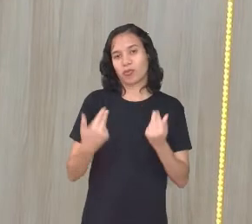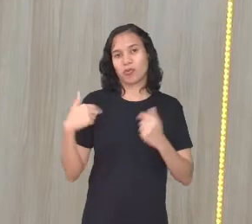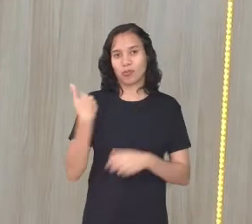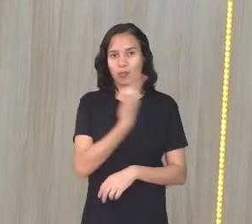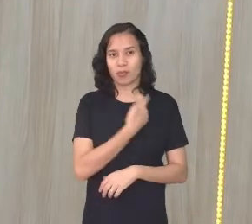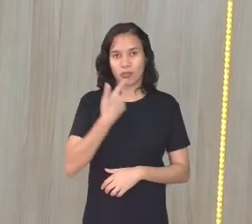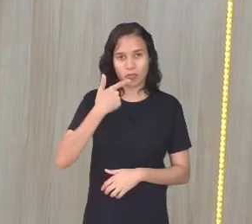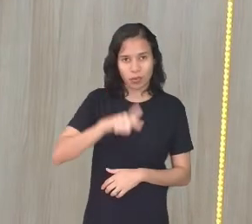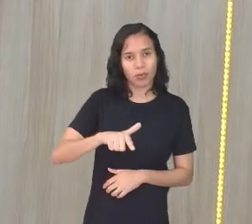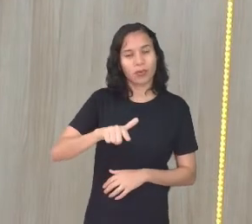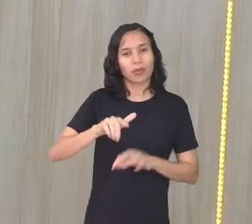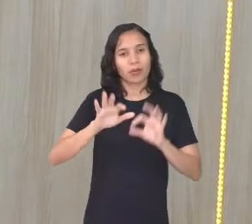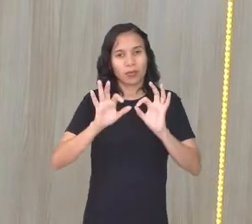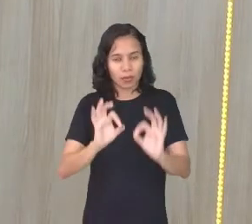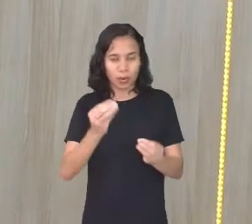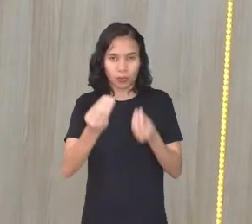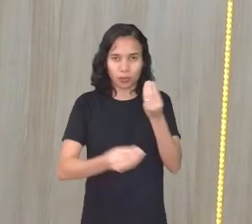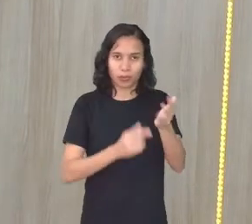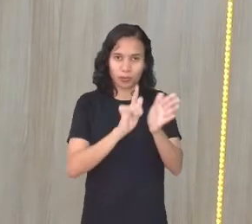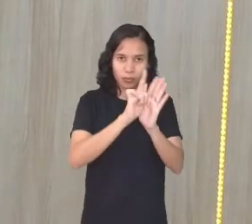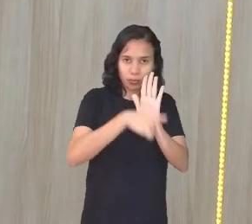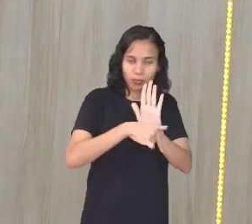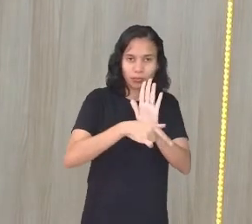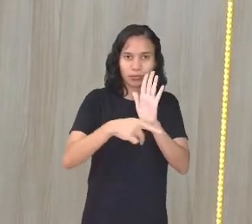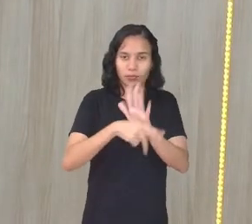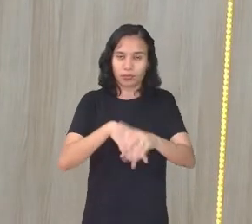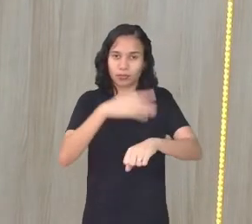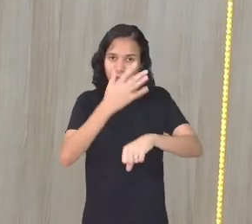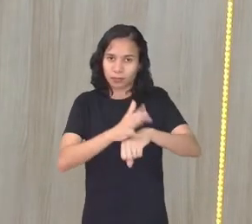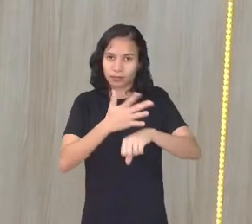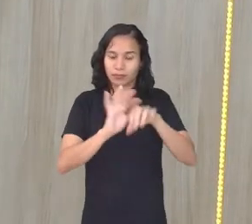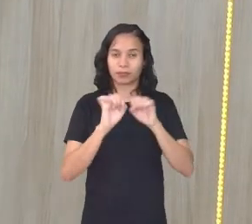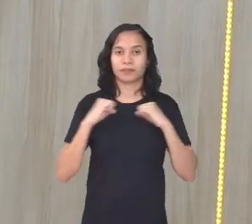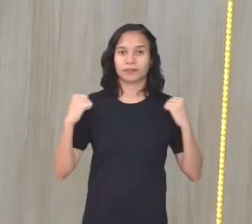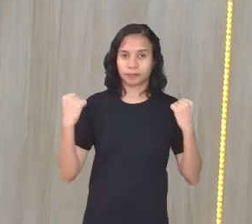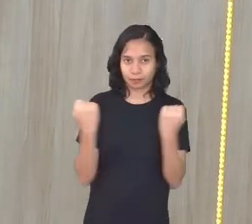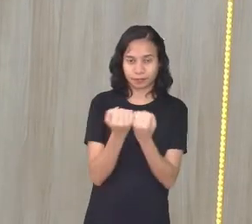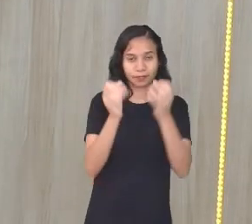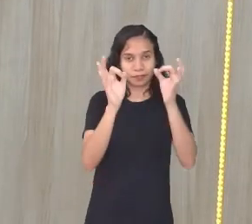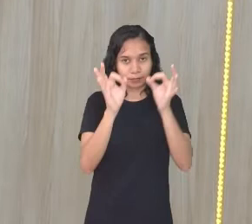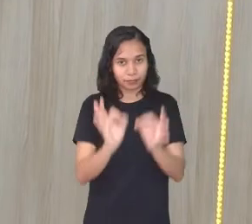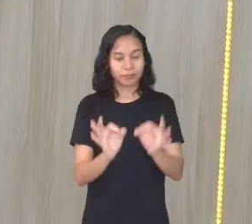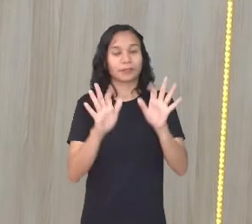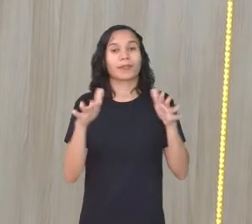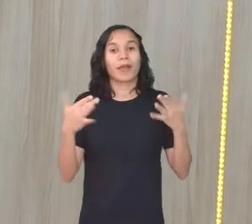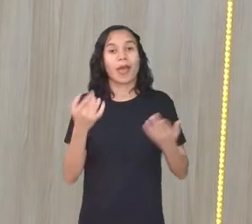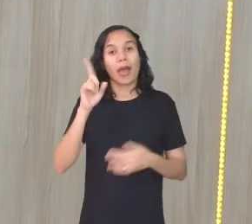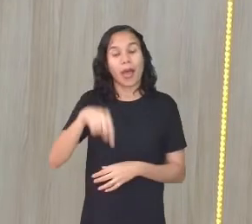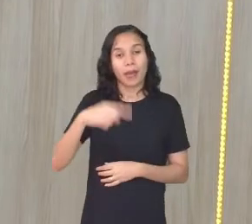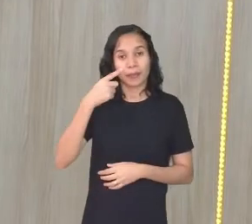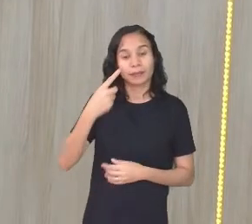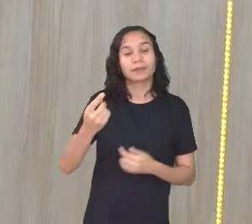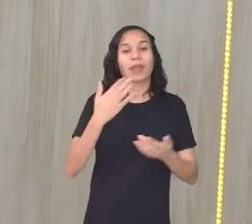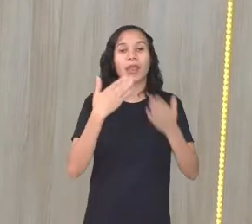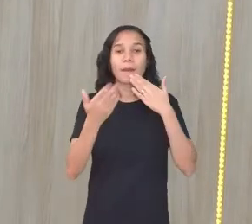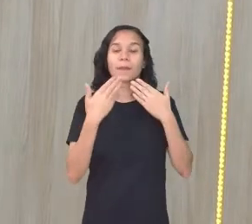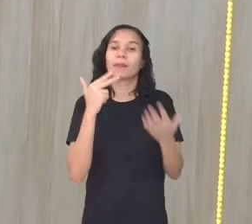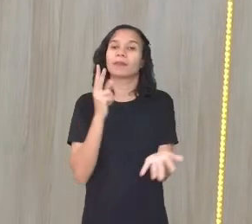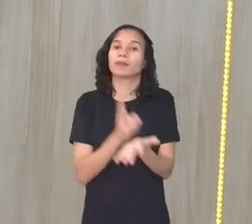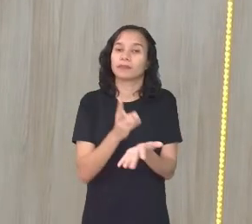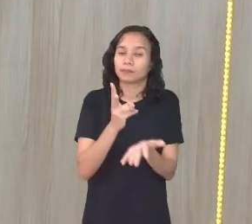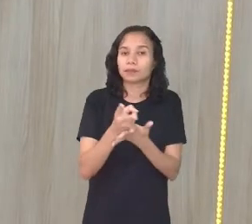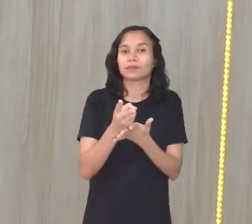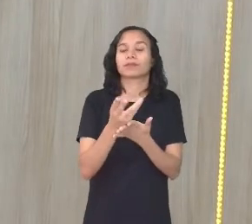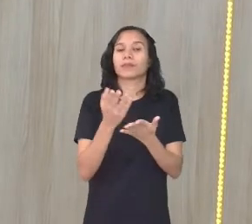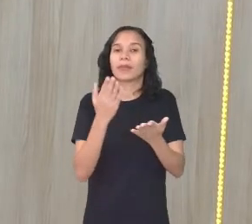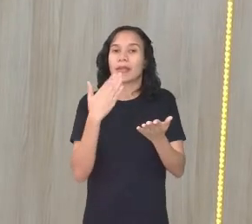nossa língua enquanto gênero, enquanto prática social, tá certo? Então é isso. Debater sempre